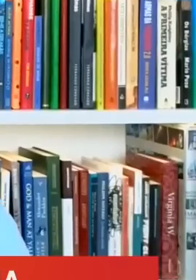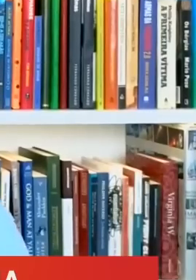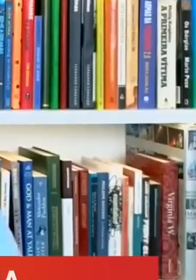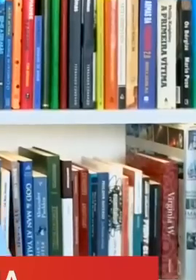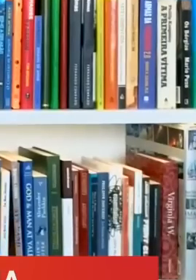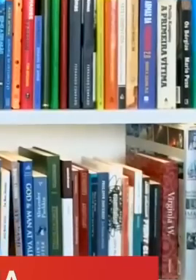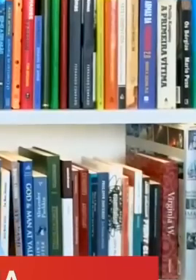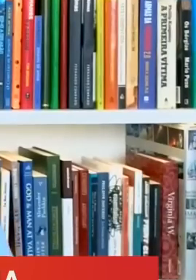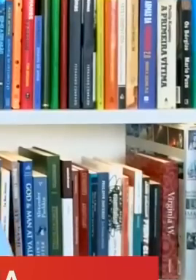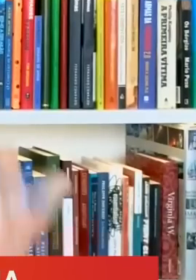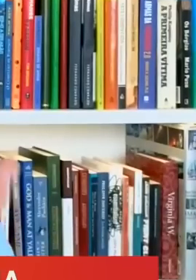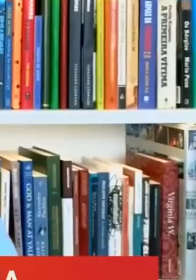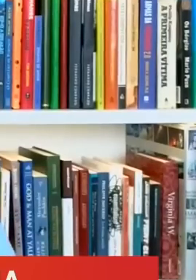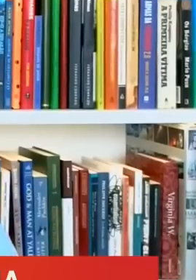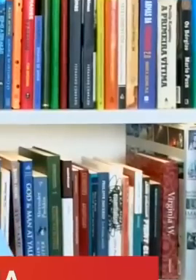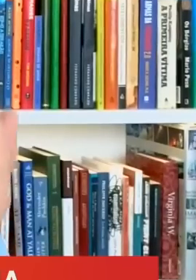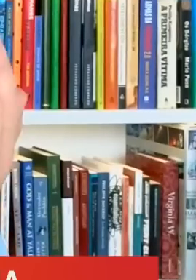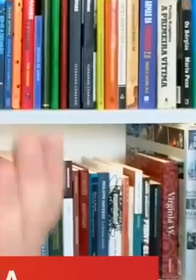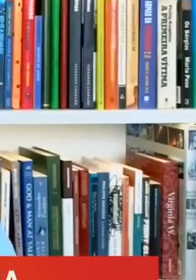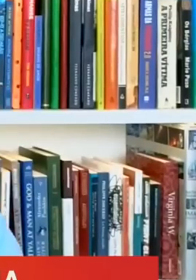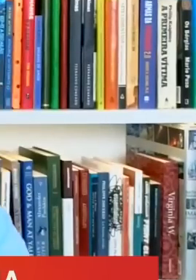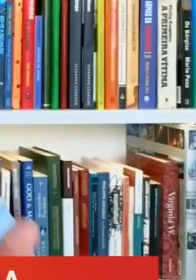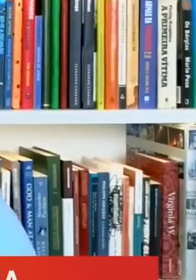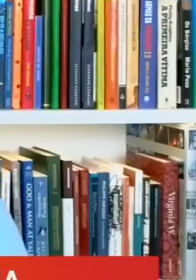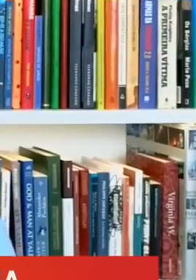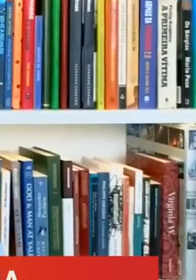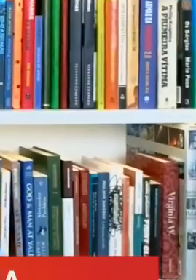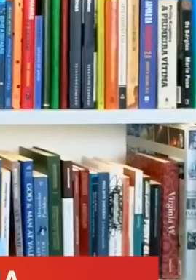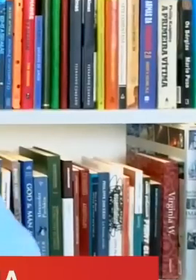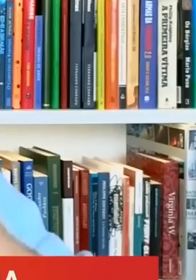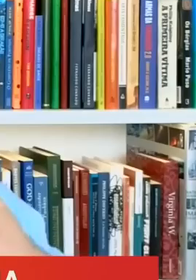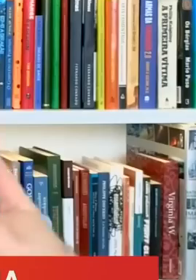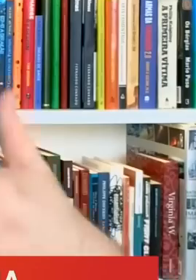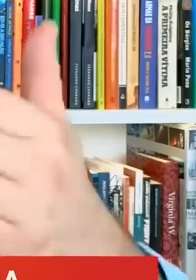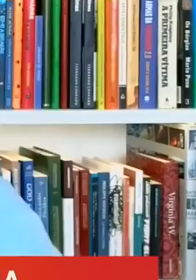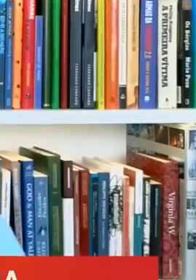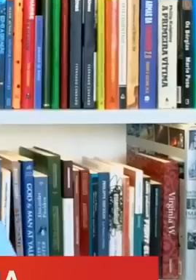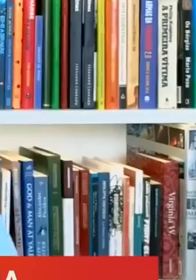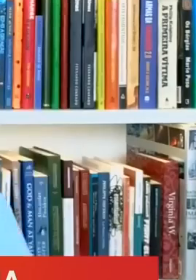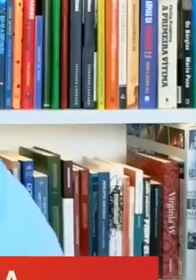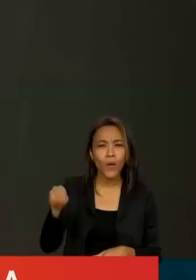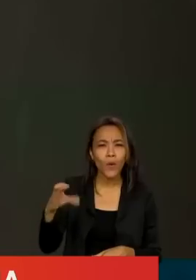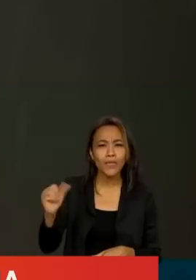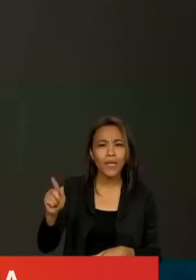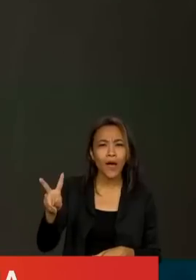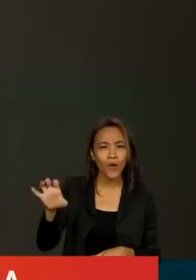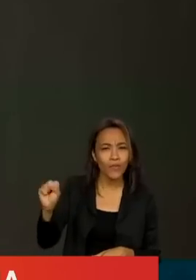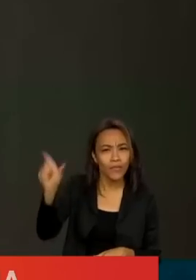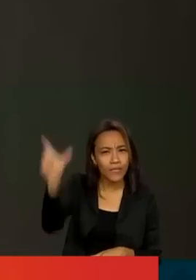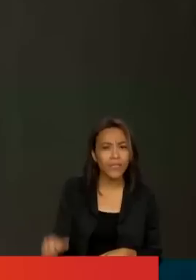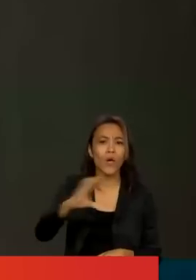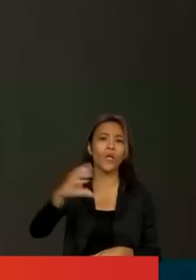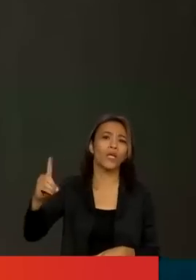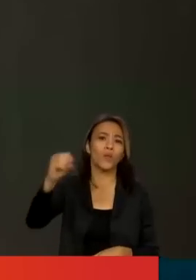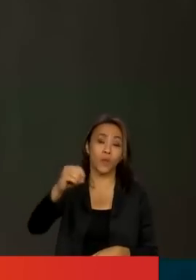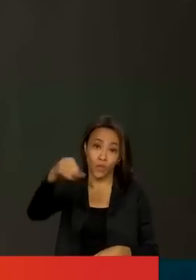vocês estão vendo exatamente o duplo pensaram o discurso é um a realidade é outra e vai ser assim sucessivamente nós vamos